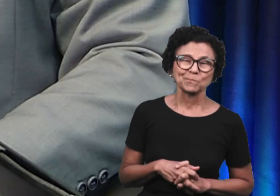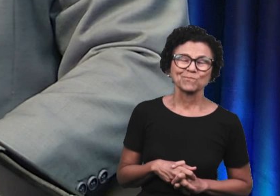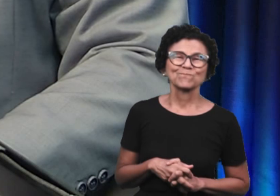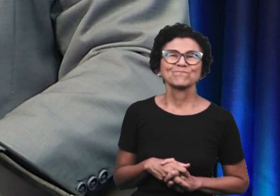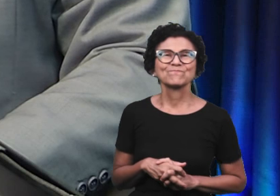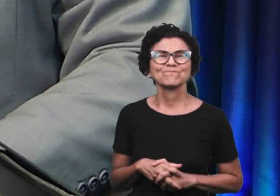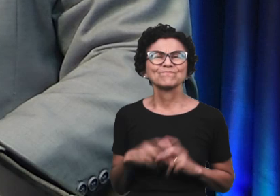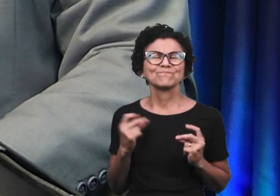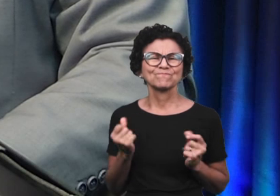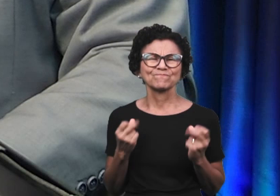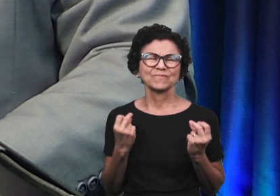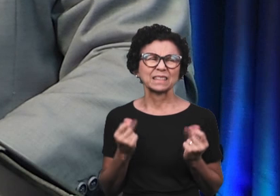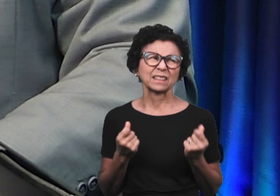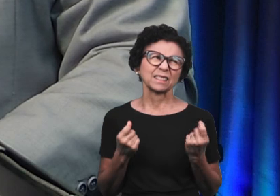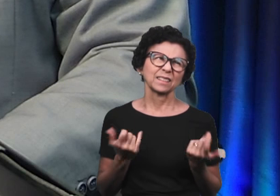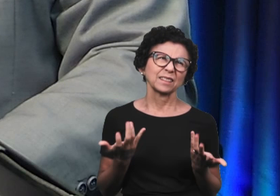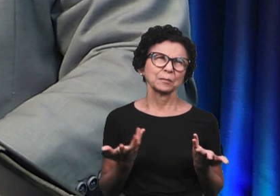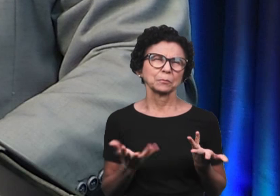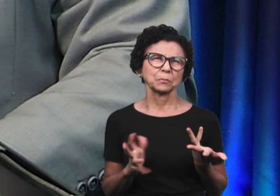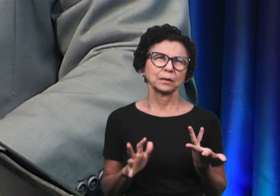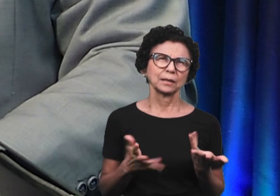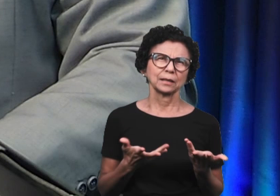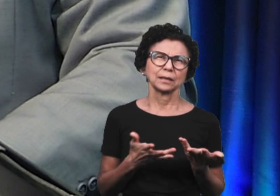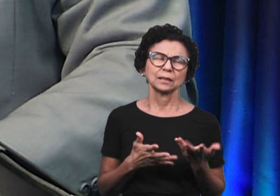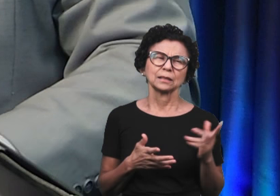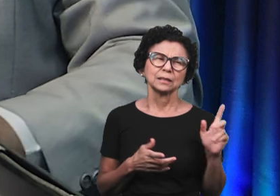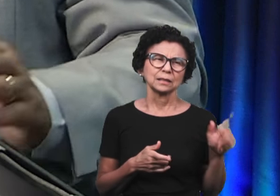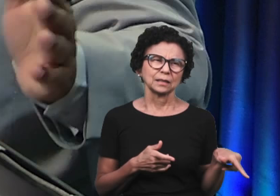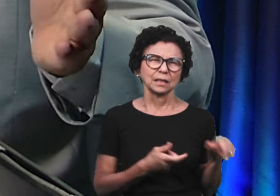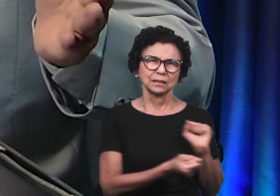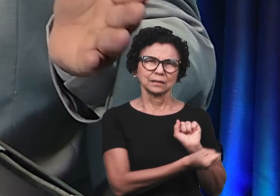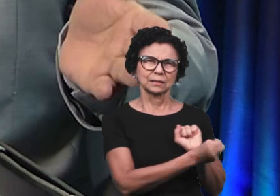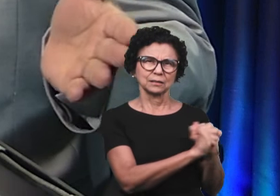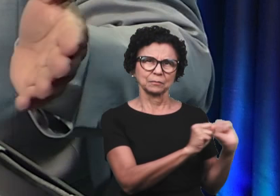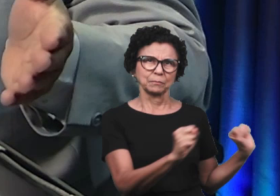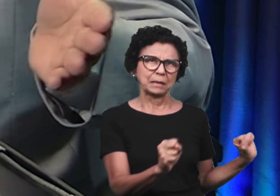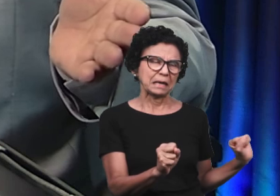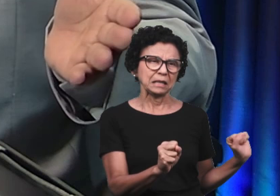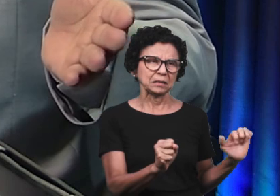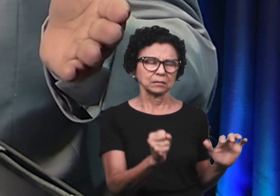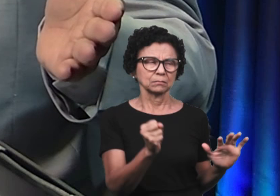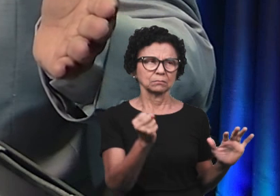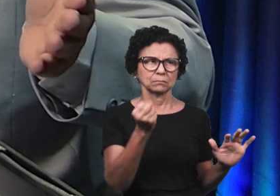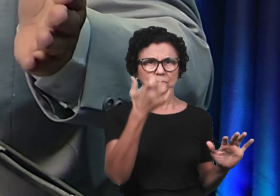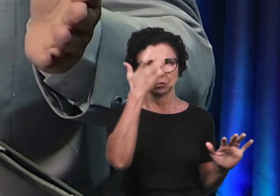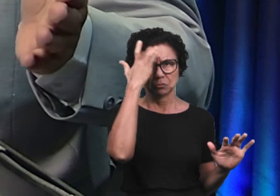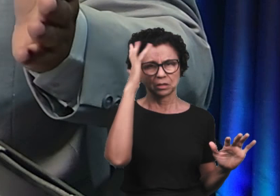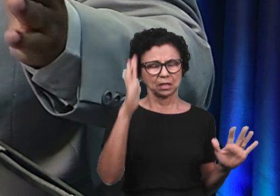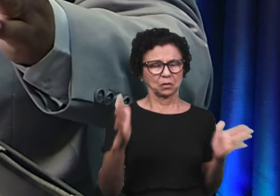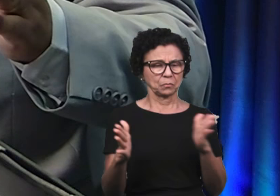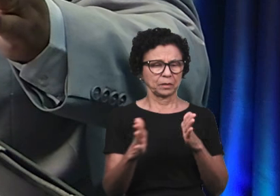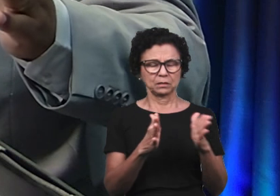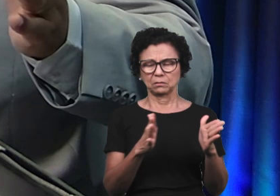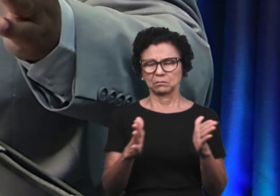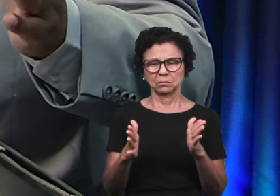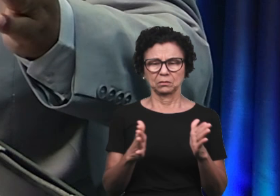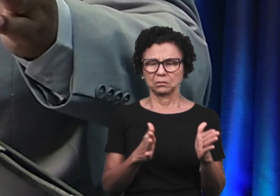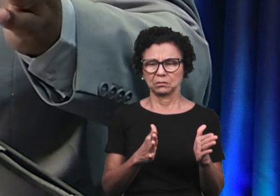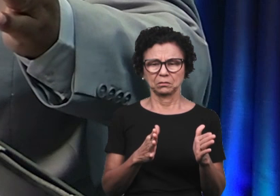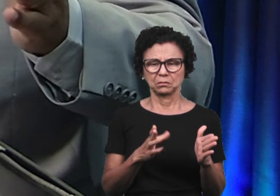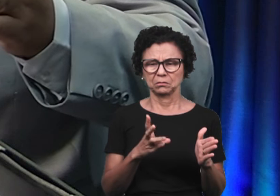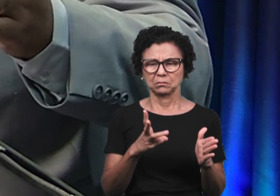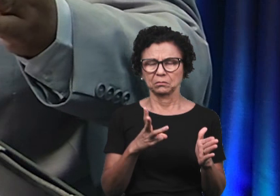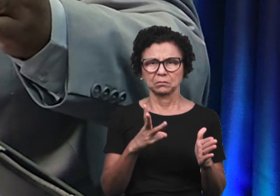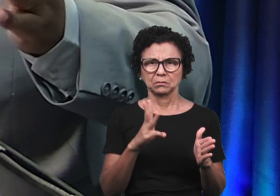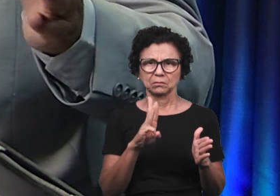muito tempo, desde que ela foi liberta, nós não sabemos mencionar se foi 3 anos ou menos de